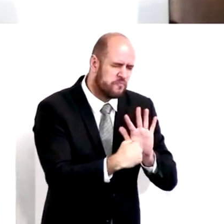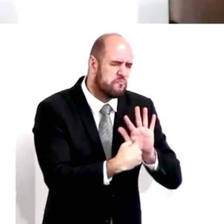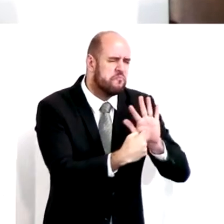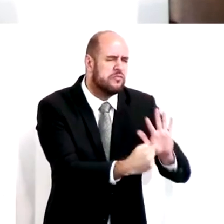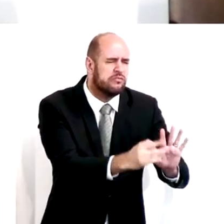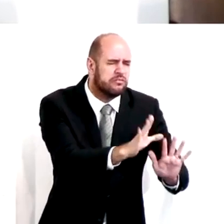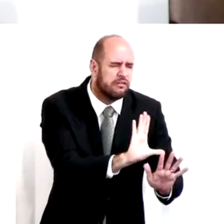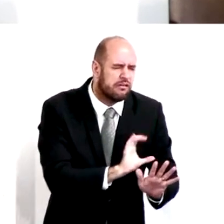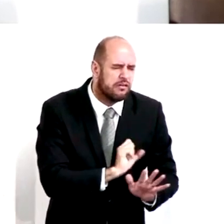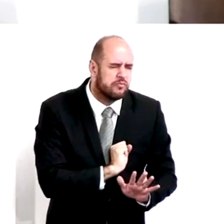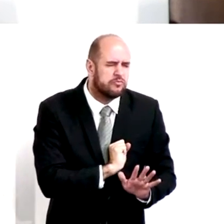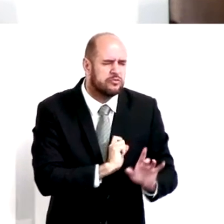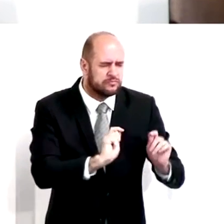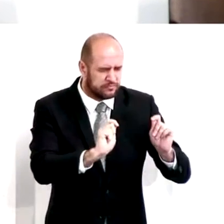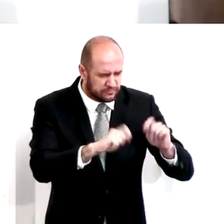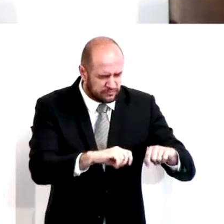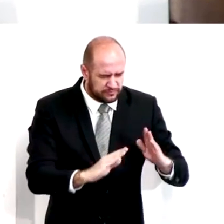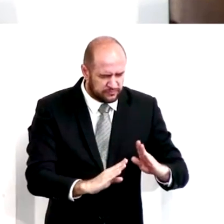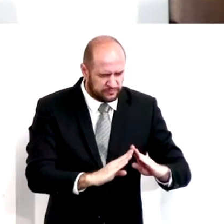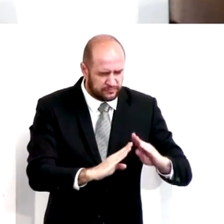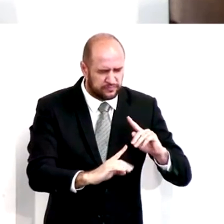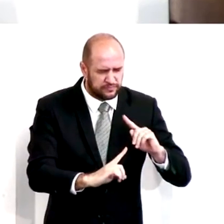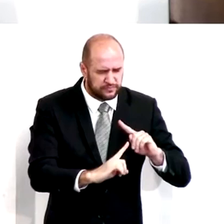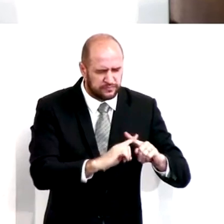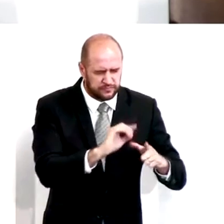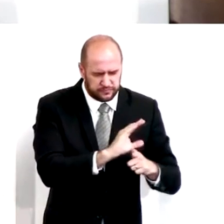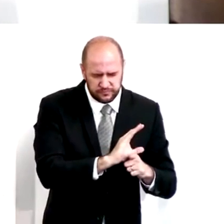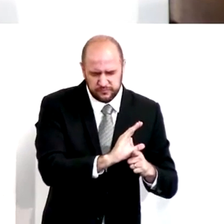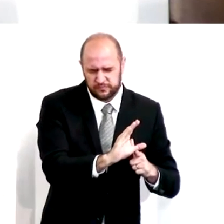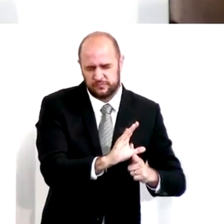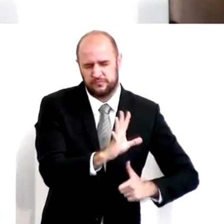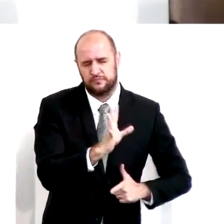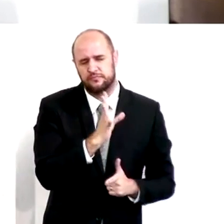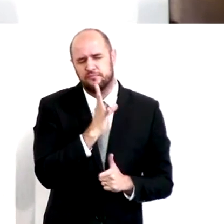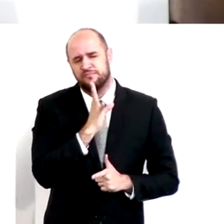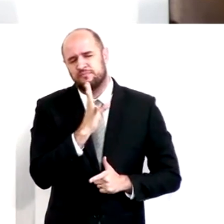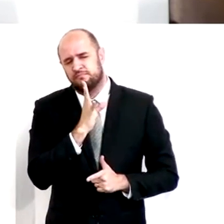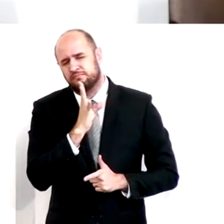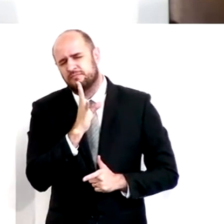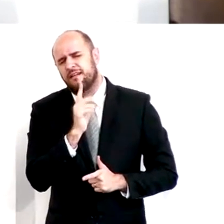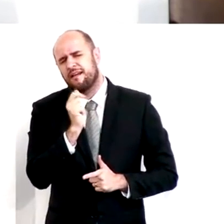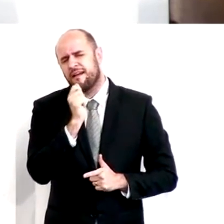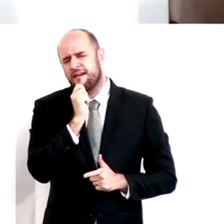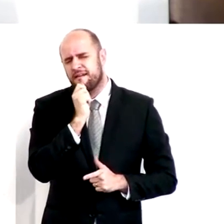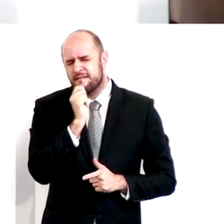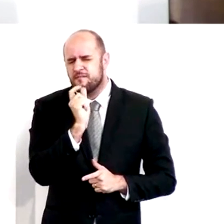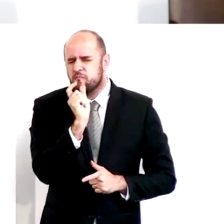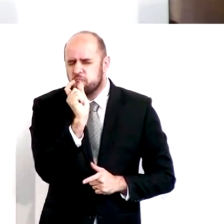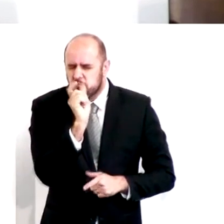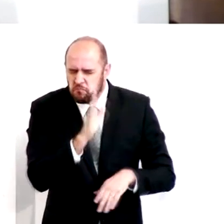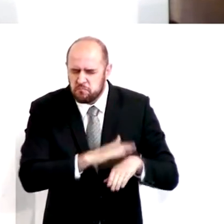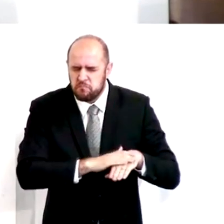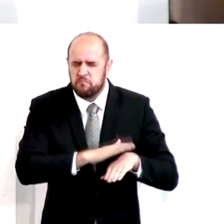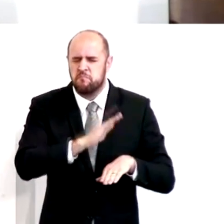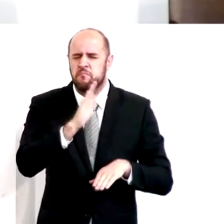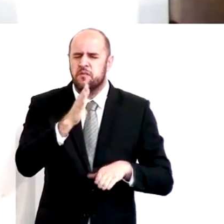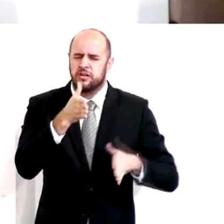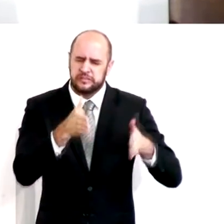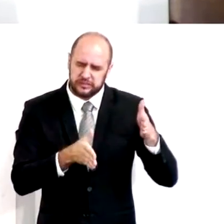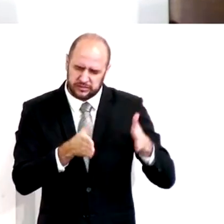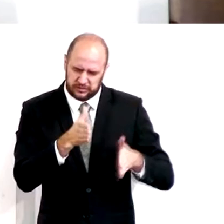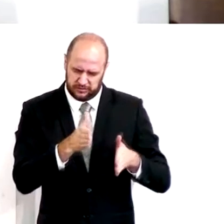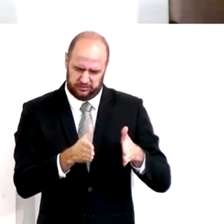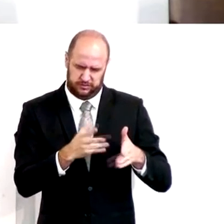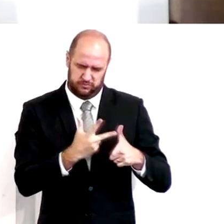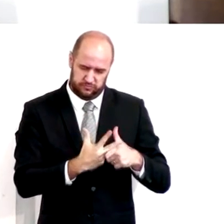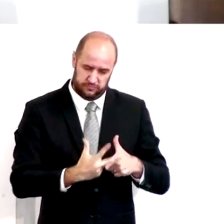amor para que a igreja de Corinto pudesse conhecer ainda um pouco mais naquele tempo